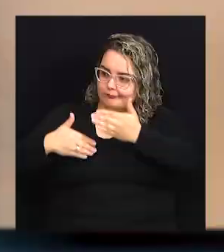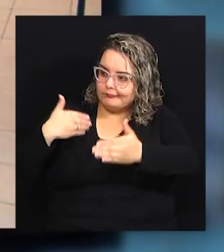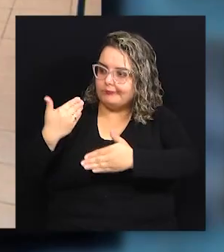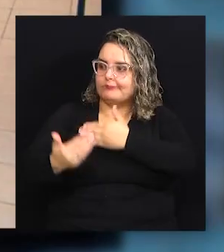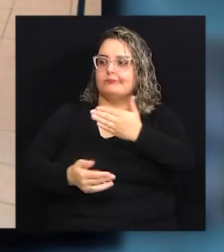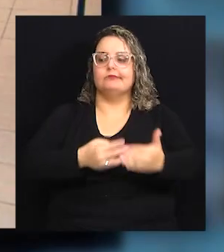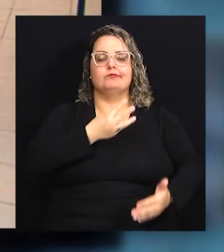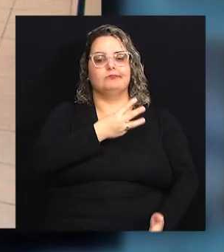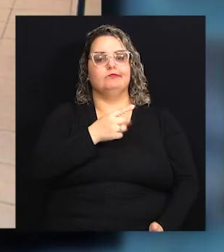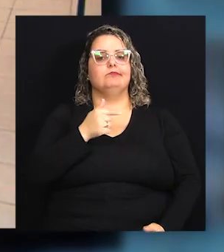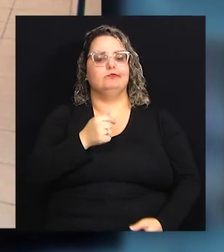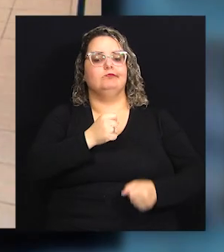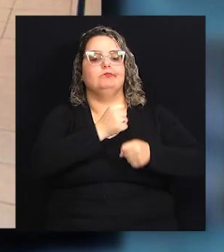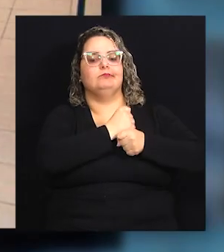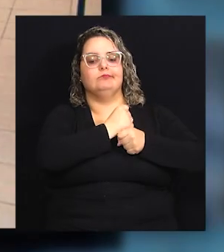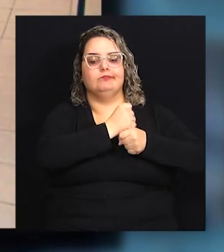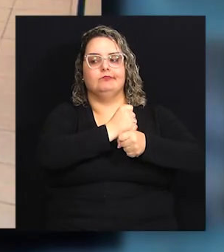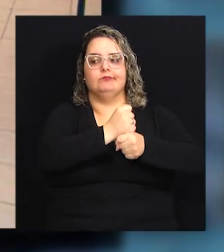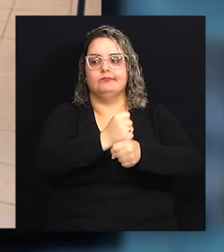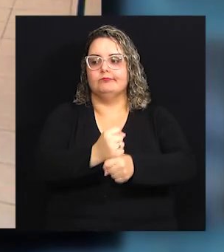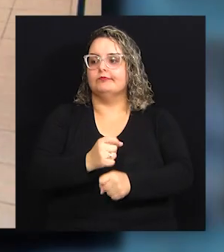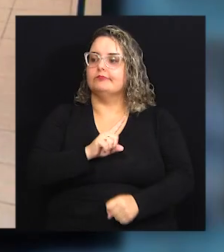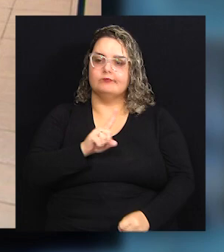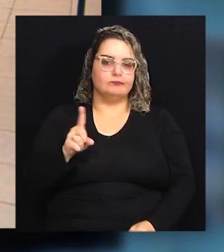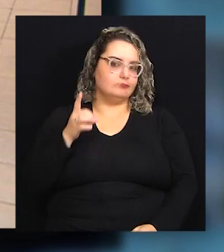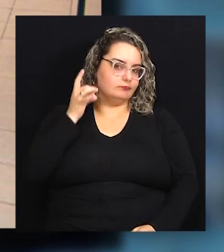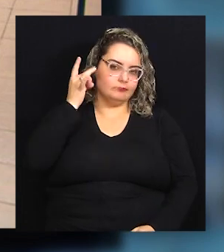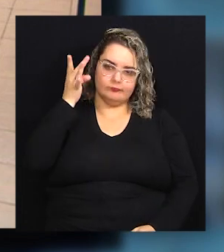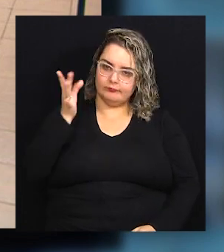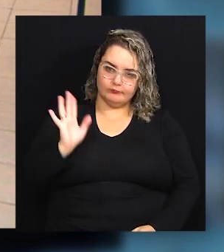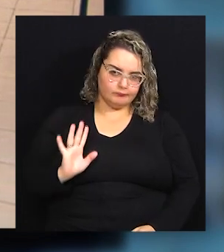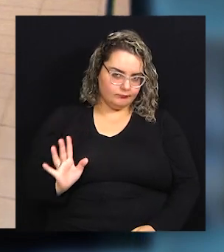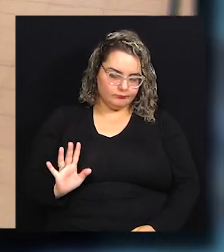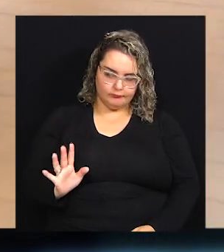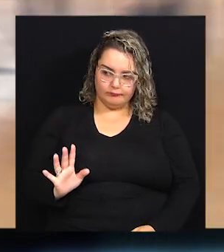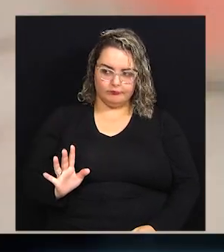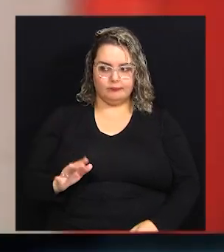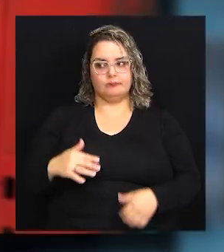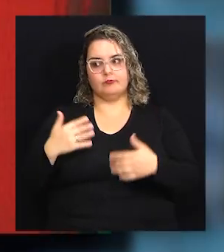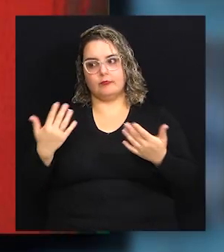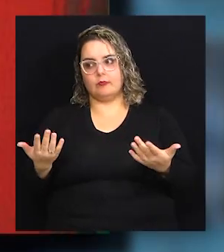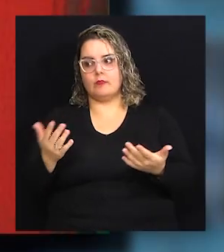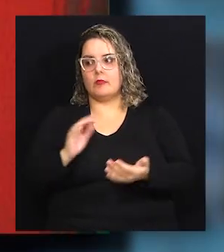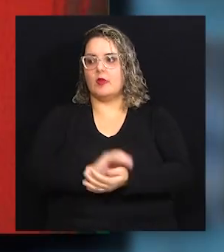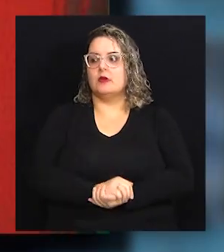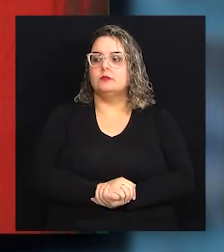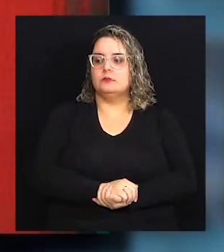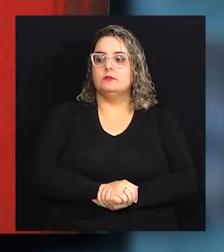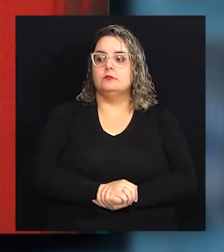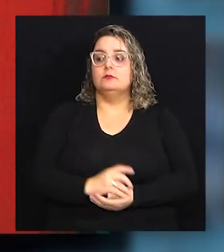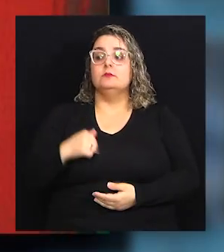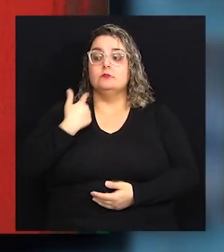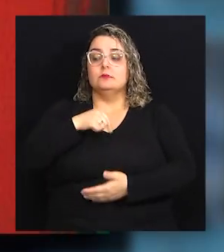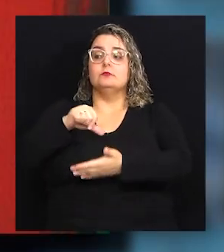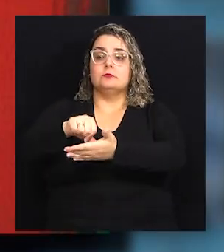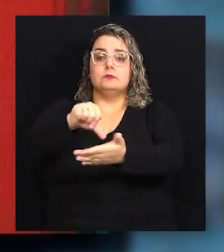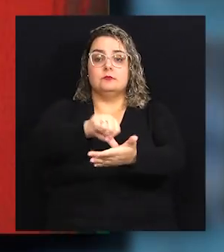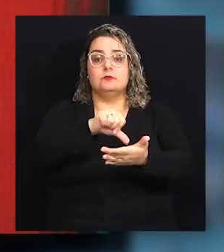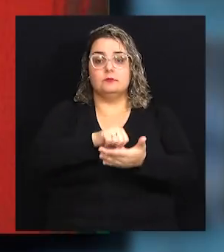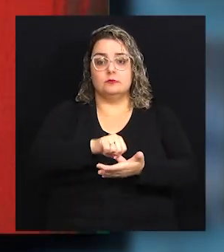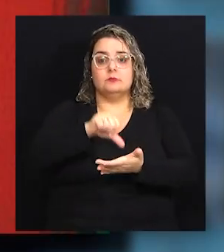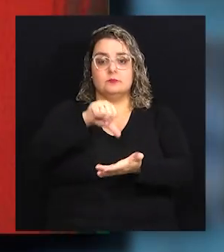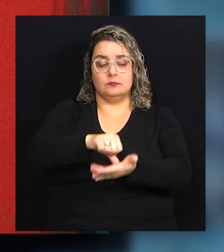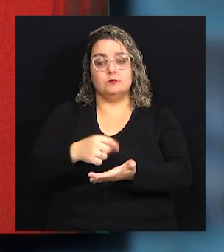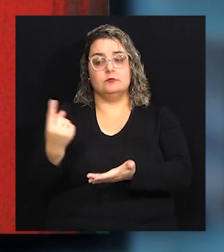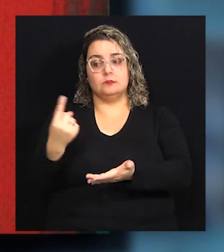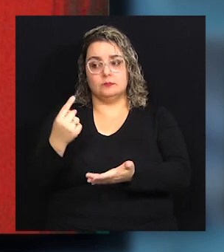aí há 37 anos e não tem sido tão fácil assim. Mas as nossas unidades, a